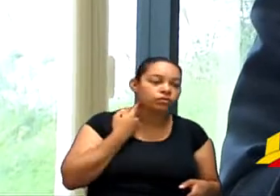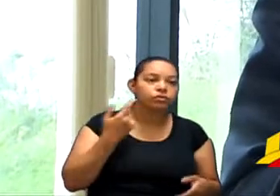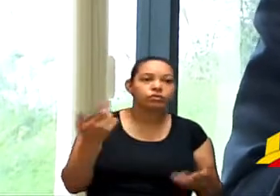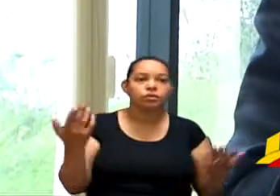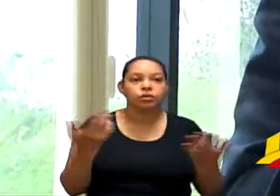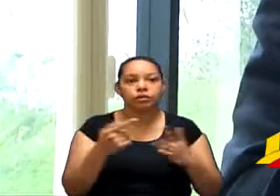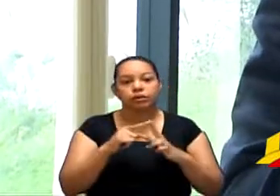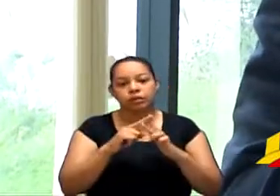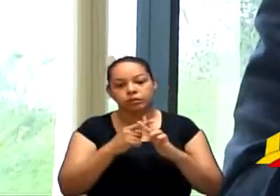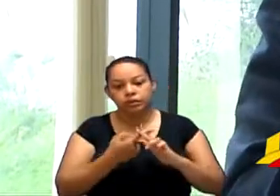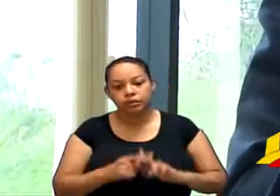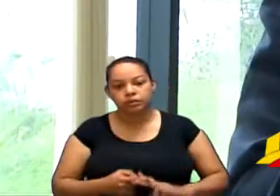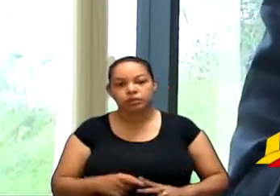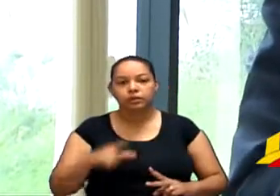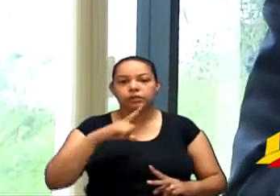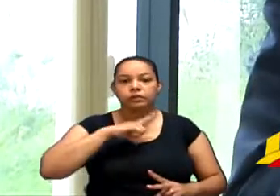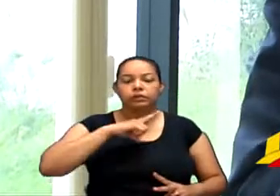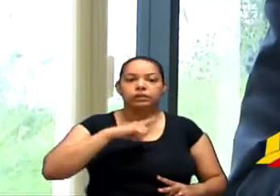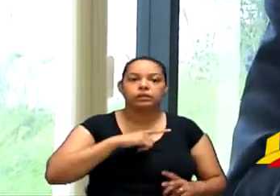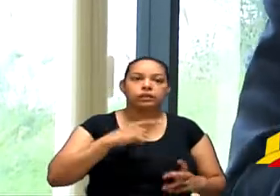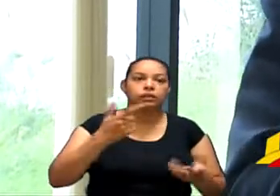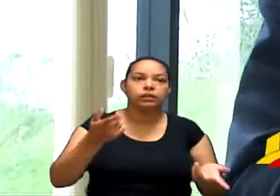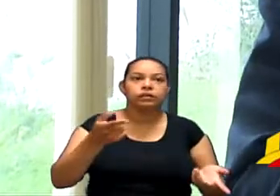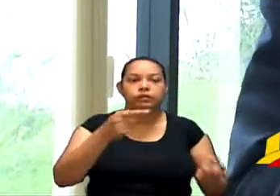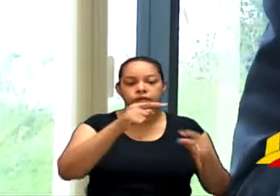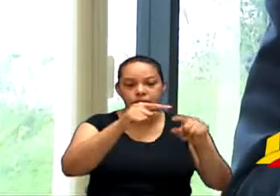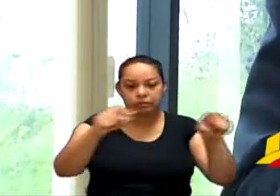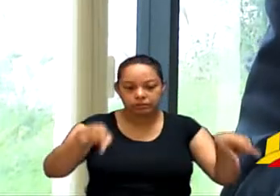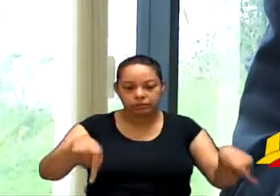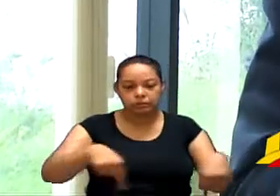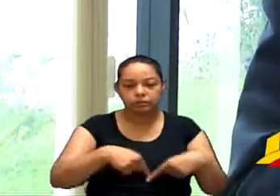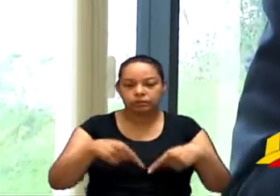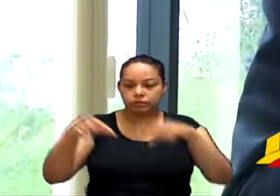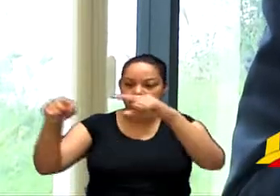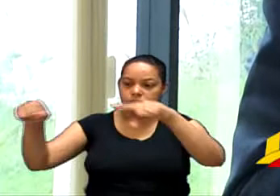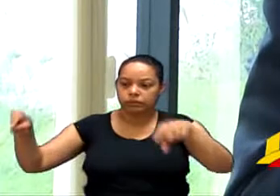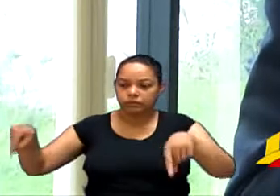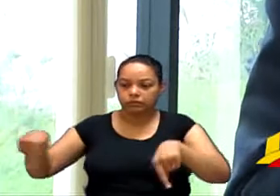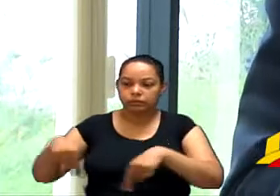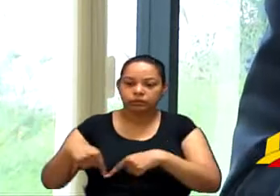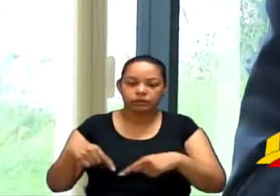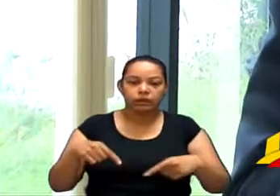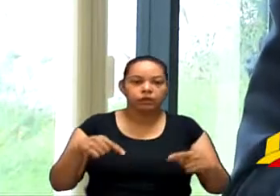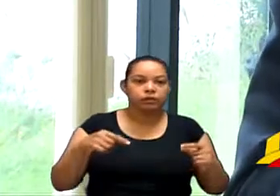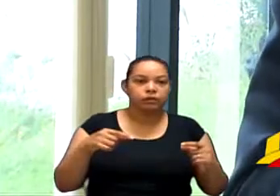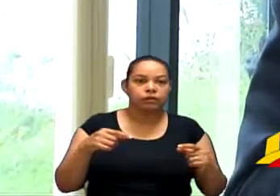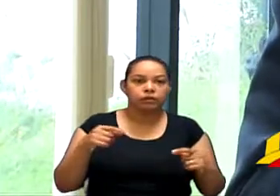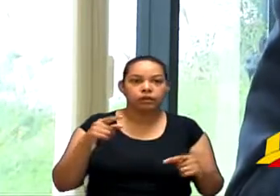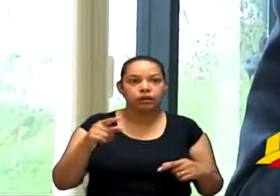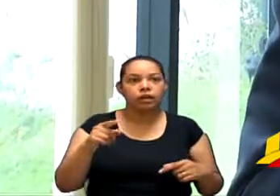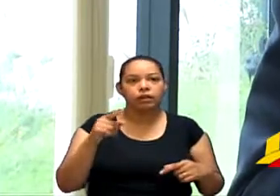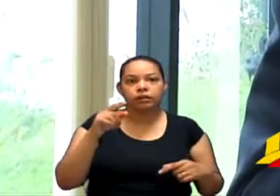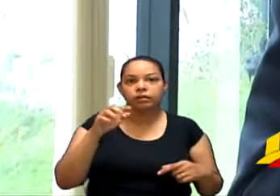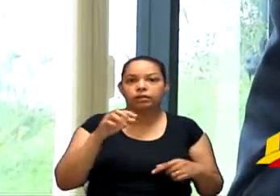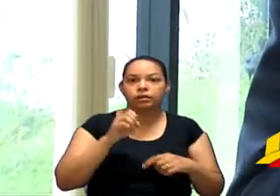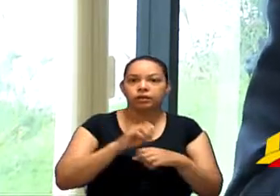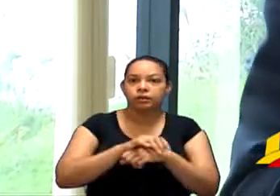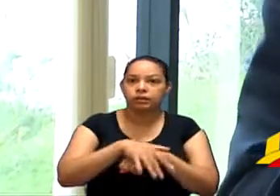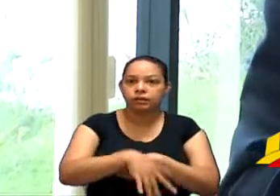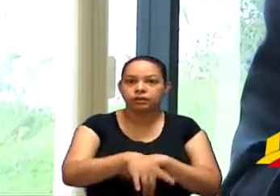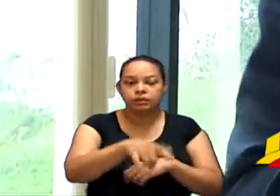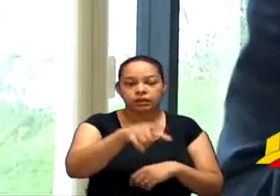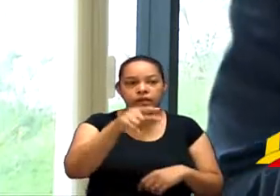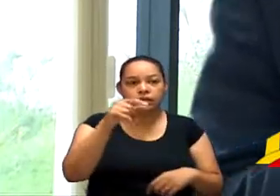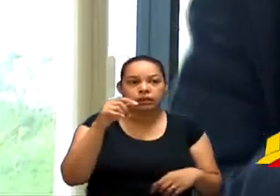Santa Rosária Depois teve na zona norte também que acho que com uma com a represa de anemia que aquilo acumulou uma alga enfim